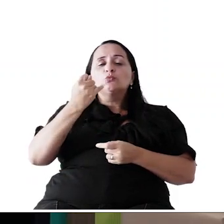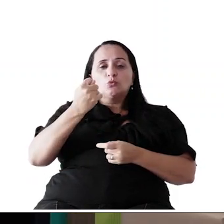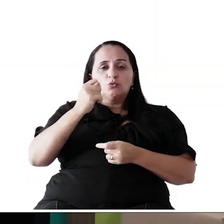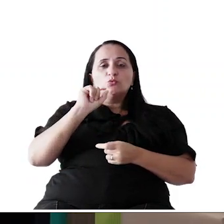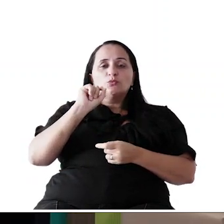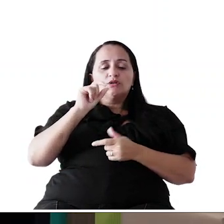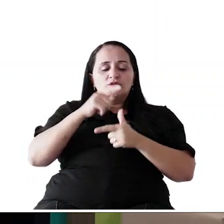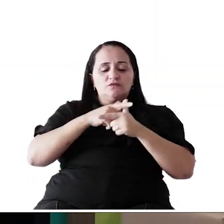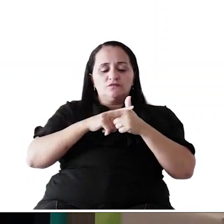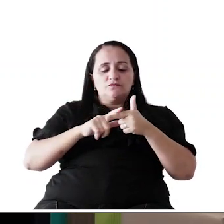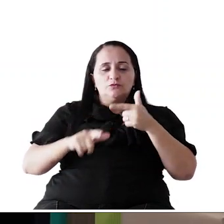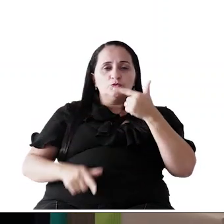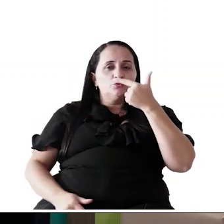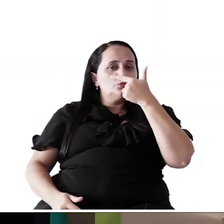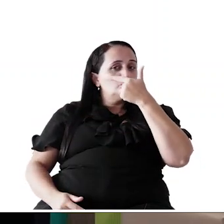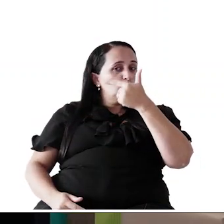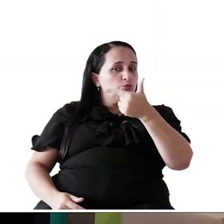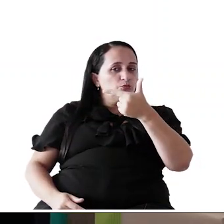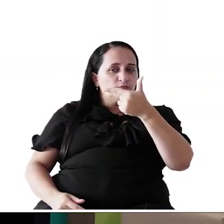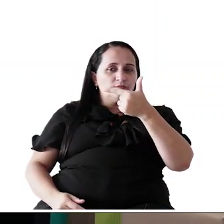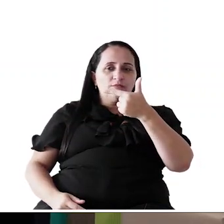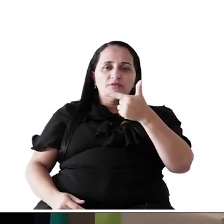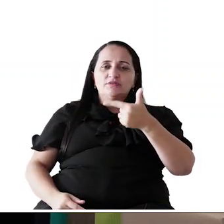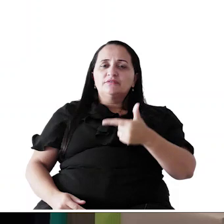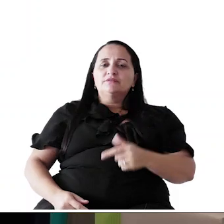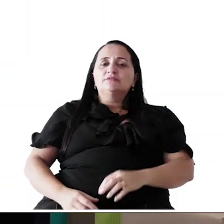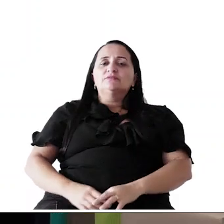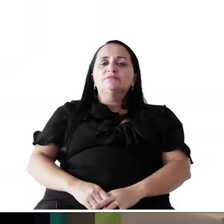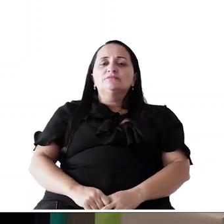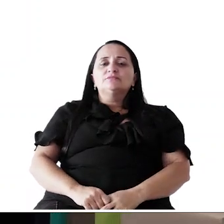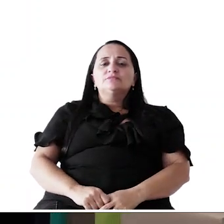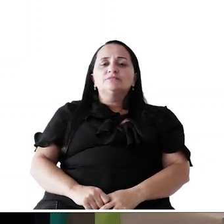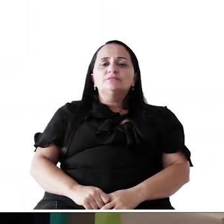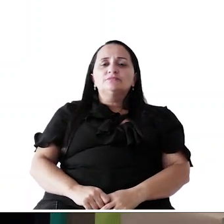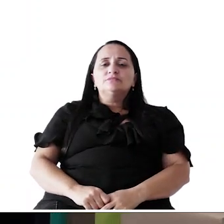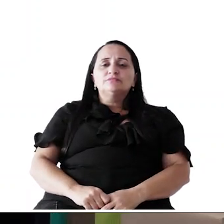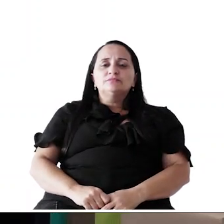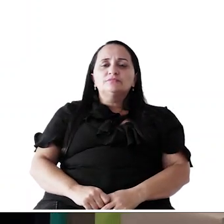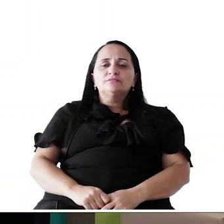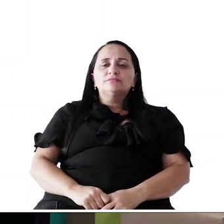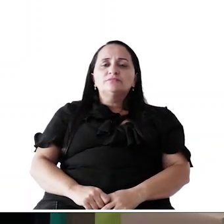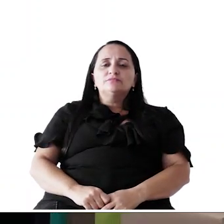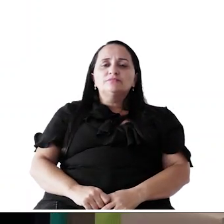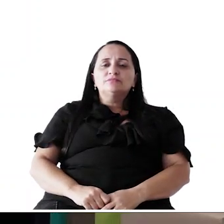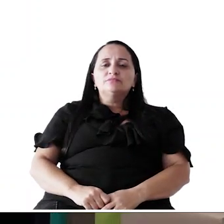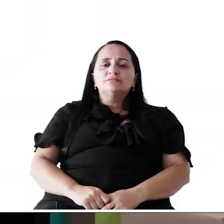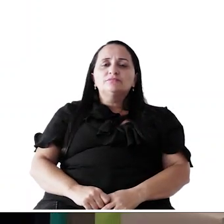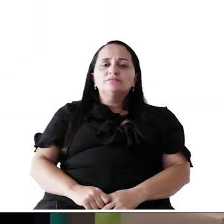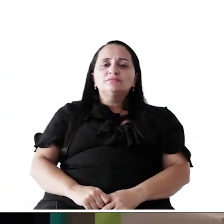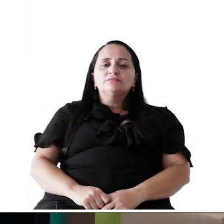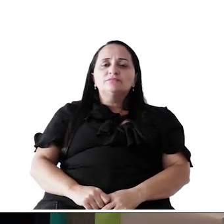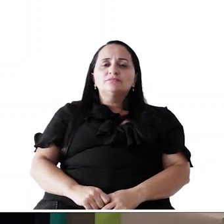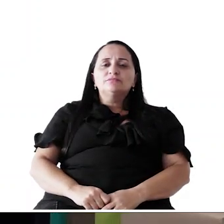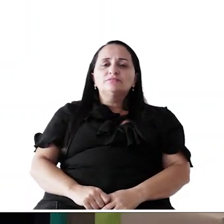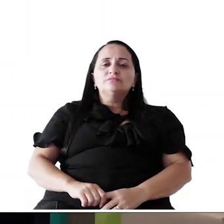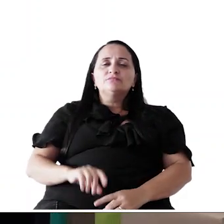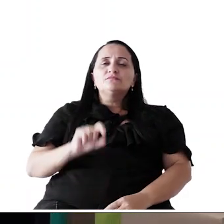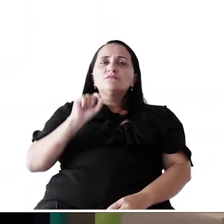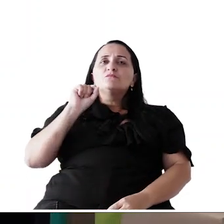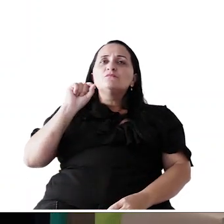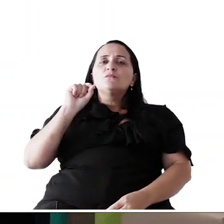partes. Observa bem o número que está embaixo. Então, imagina aqui a minha xícara e eu só